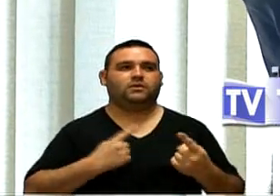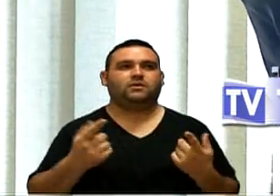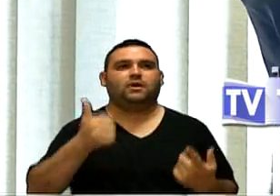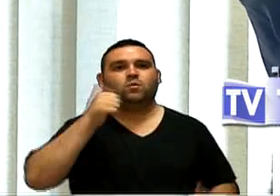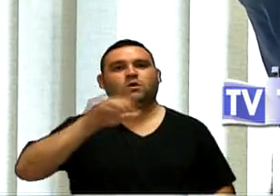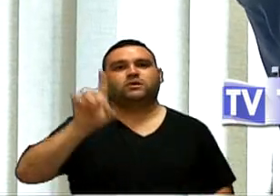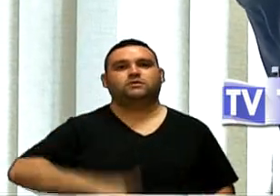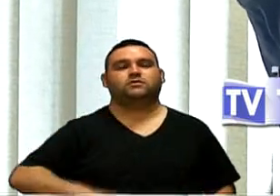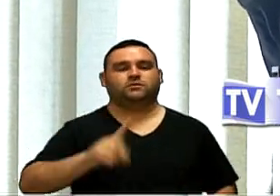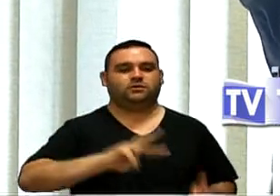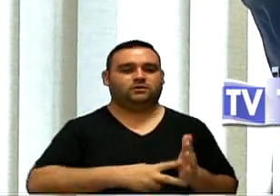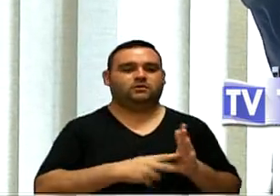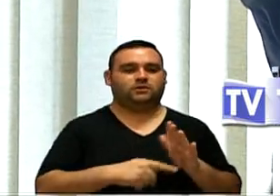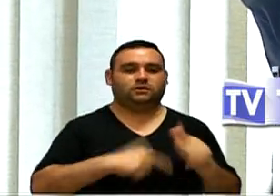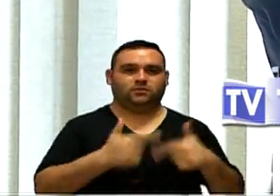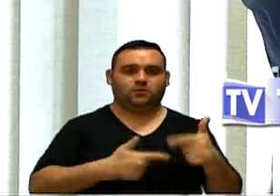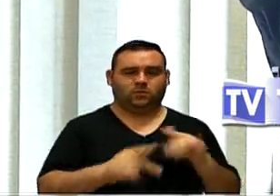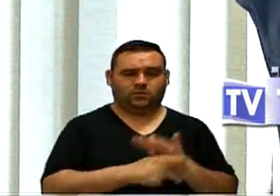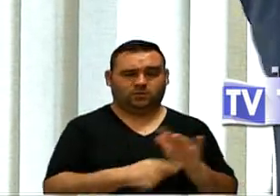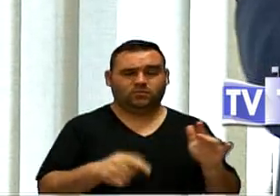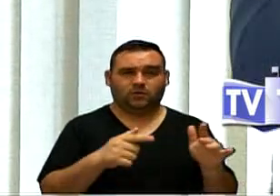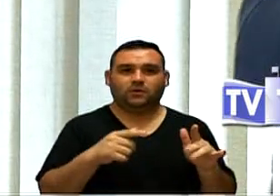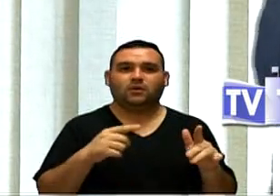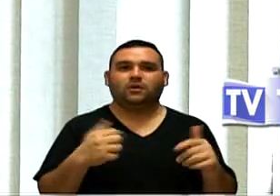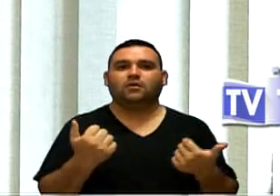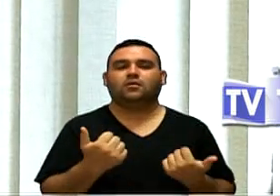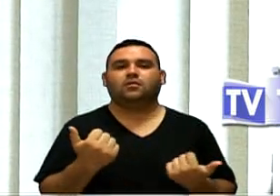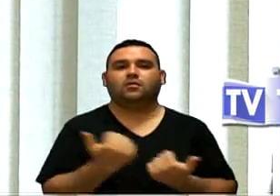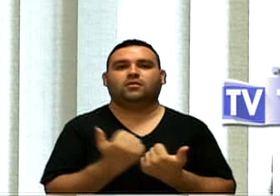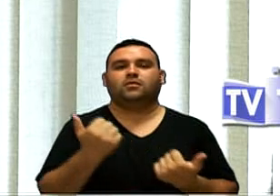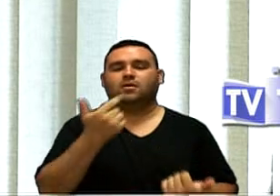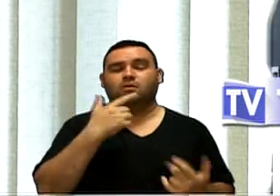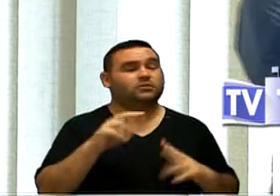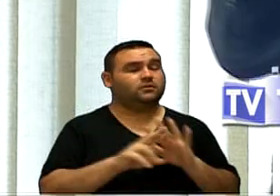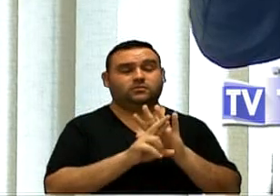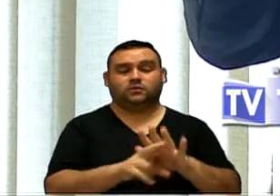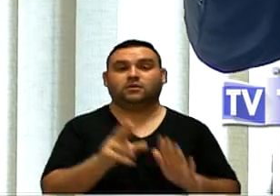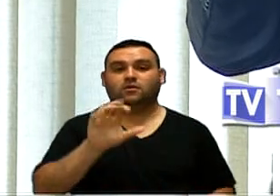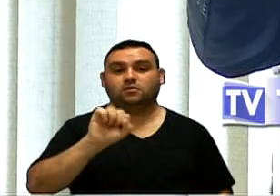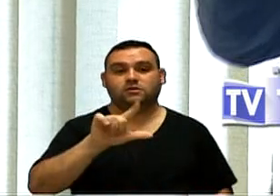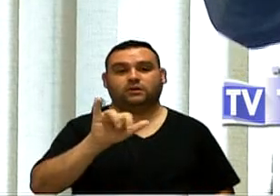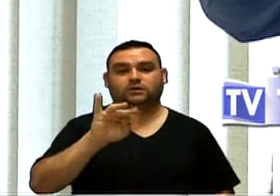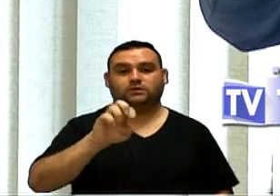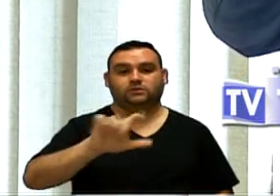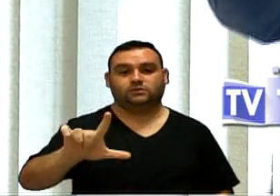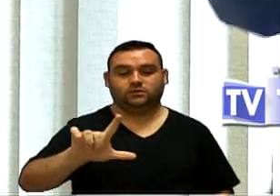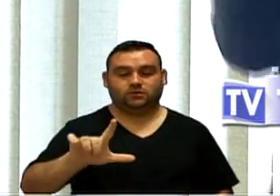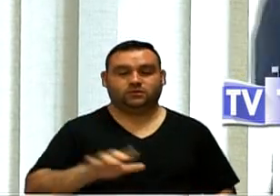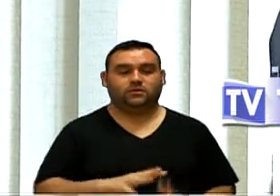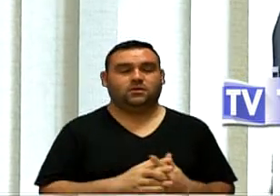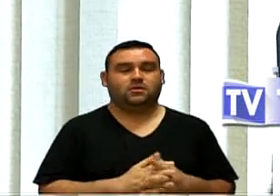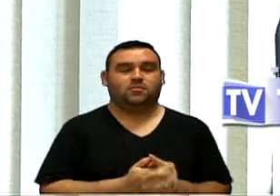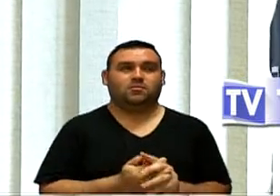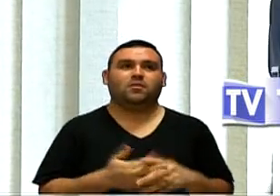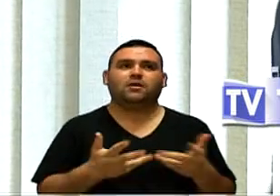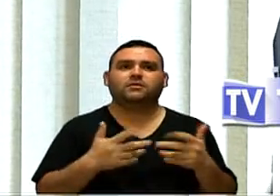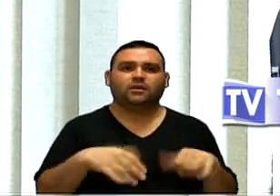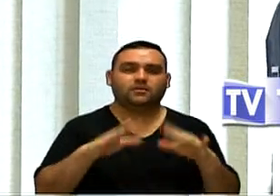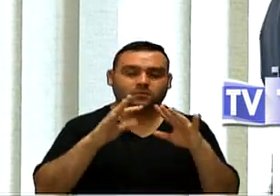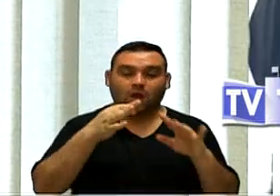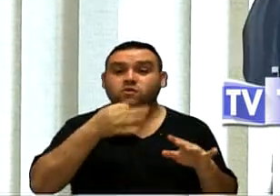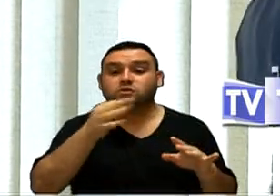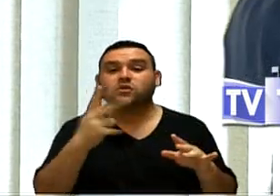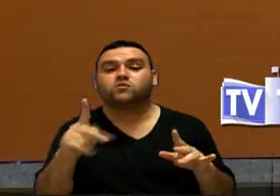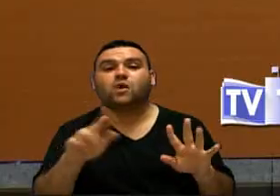a diretoria do sindicato de servidores que ali estão presentes, na pessoa do Salatiel. Quanto isso, presidente, mas quero escutar a sugestão de